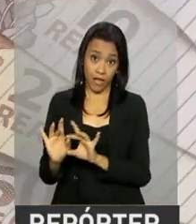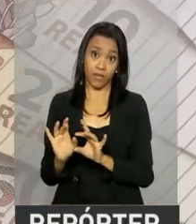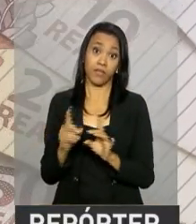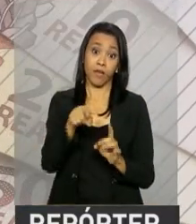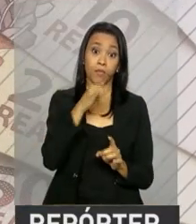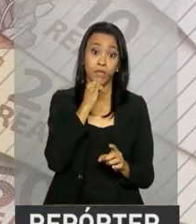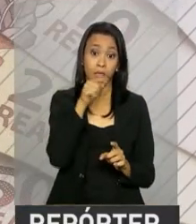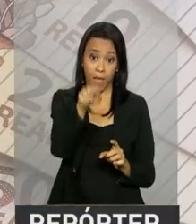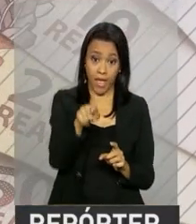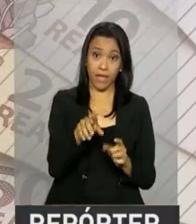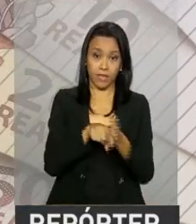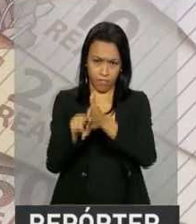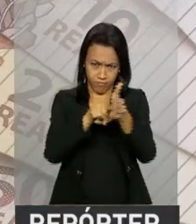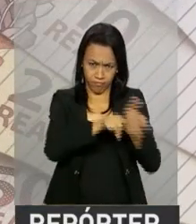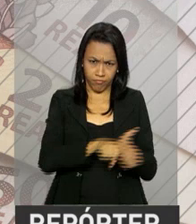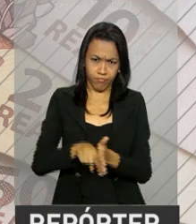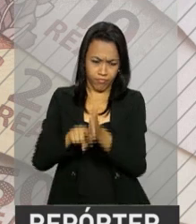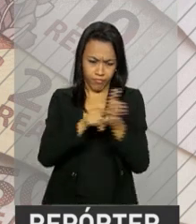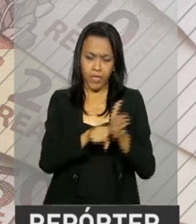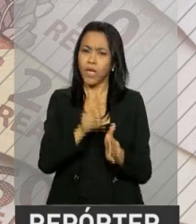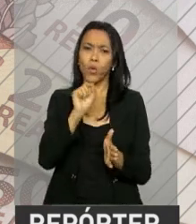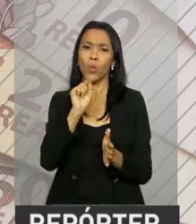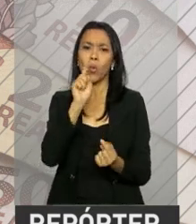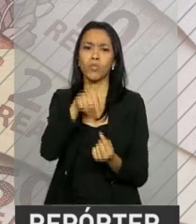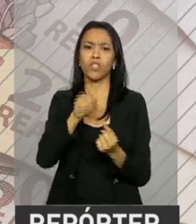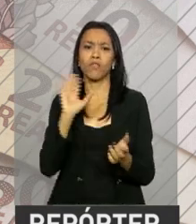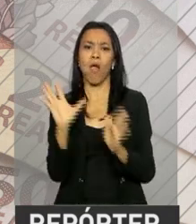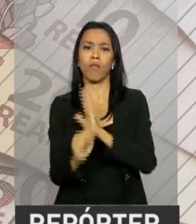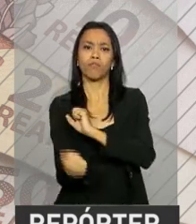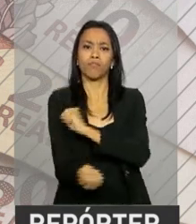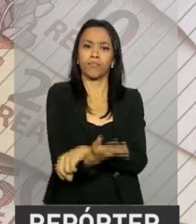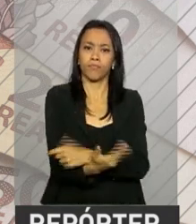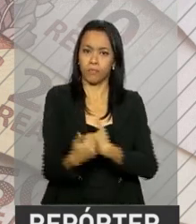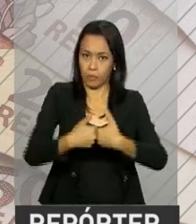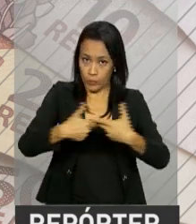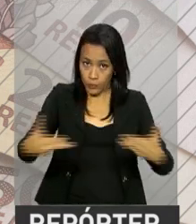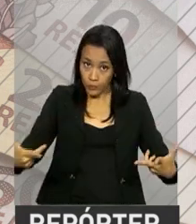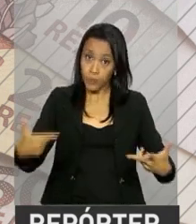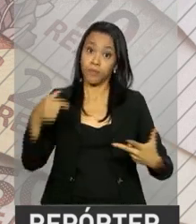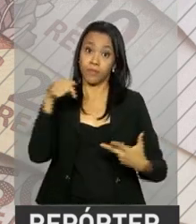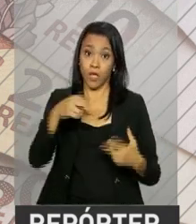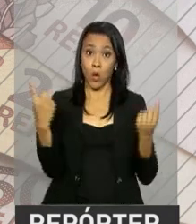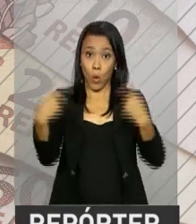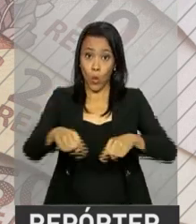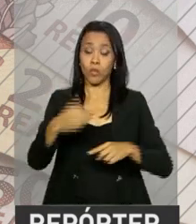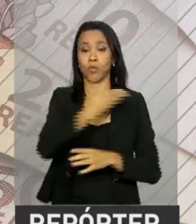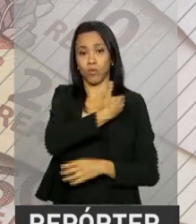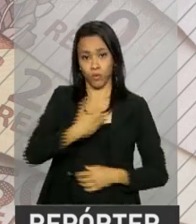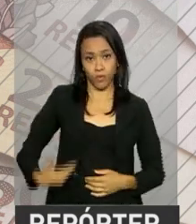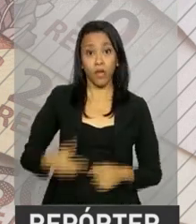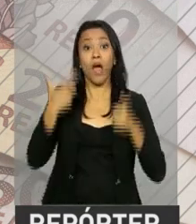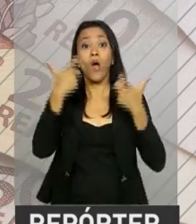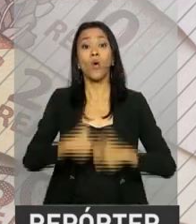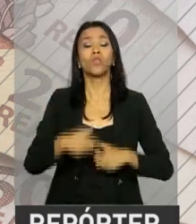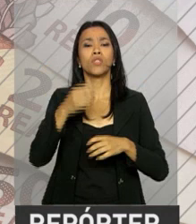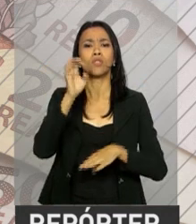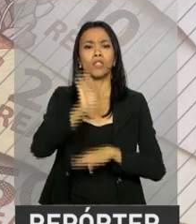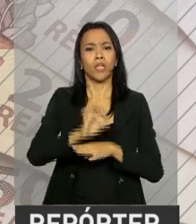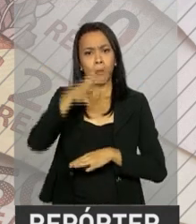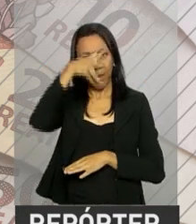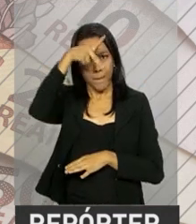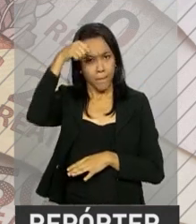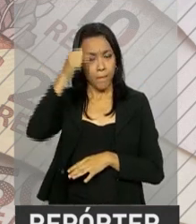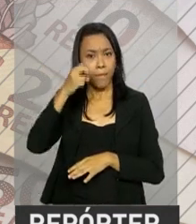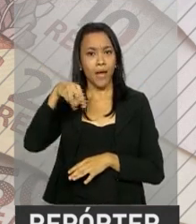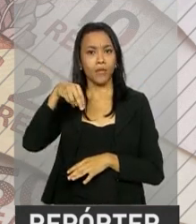Operação Ararat, que investiga lavagem de dinheiro, corrupção e crimes contra o sistema financeiro nacional no Mato Grosso, já tem